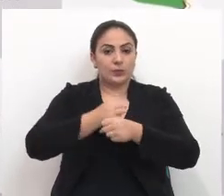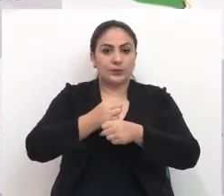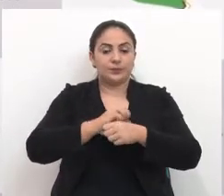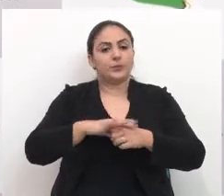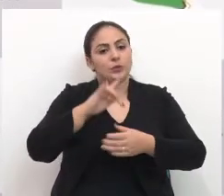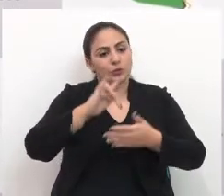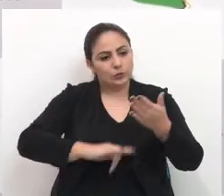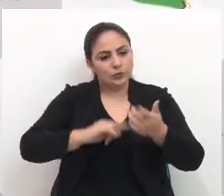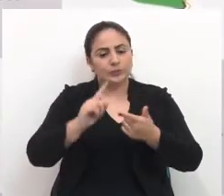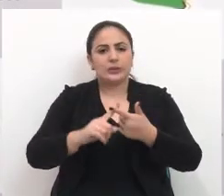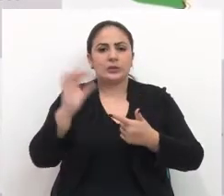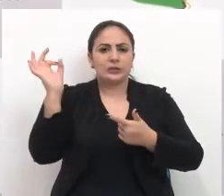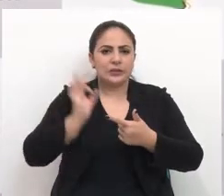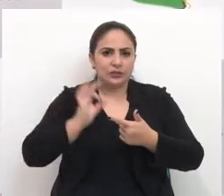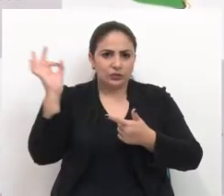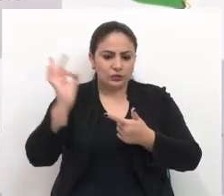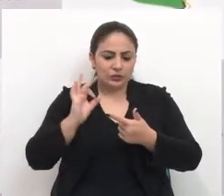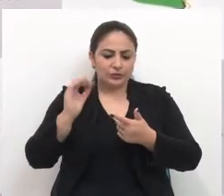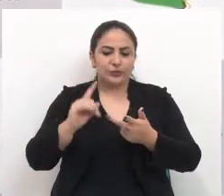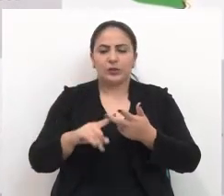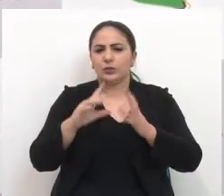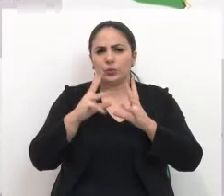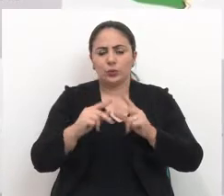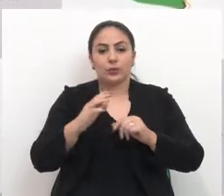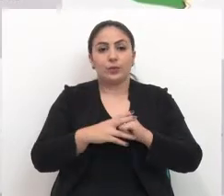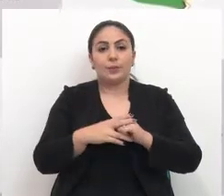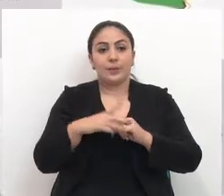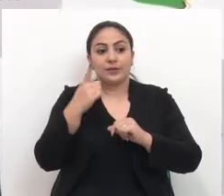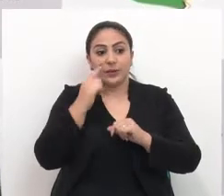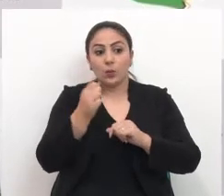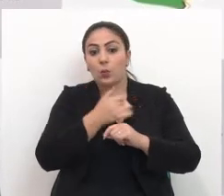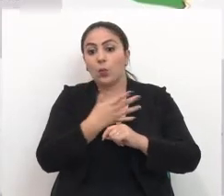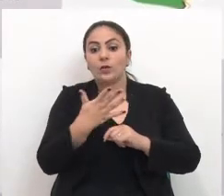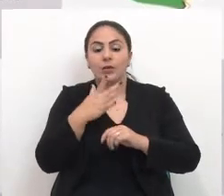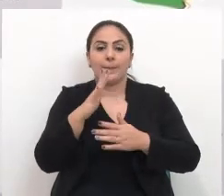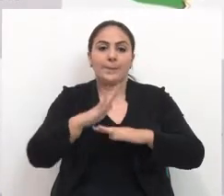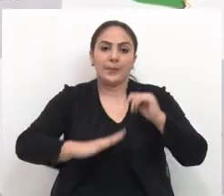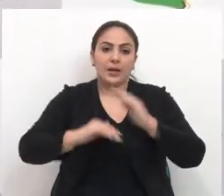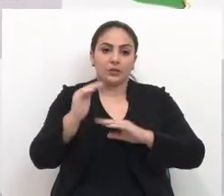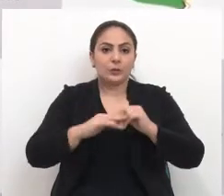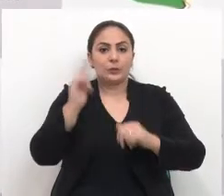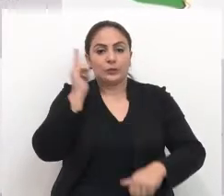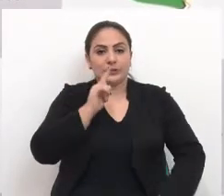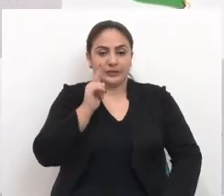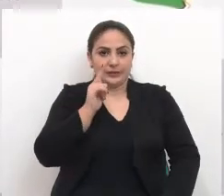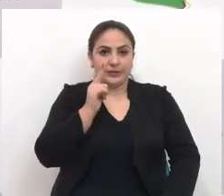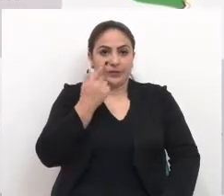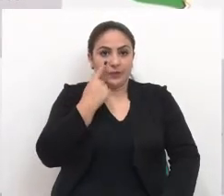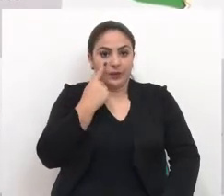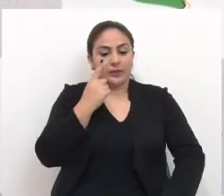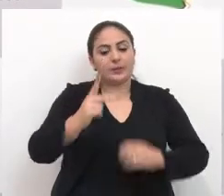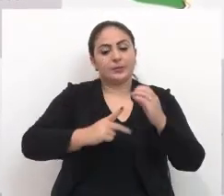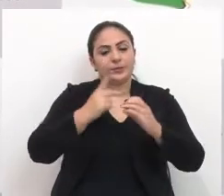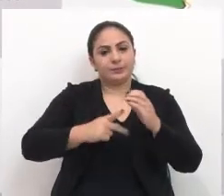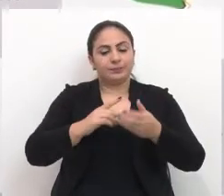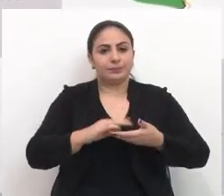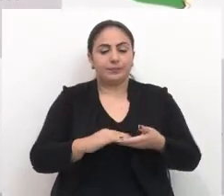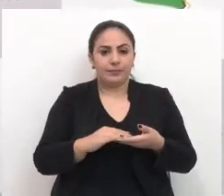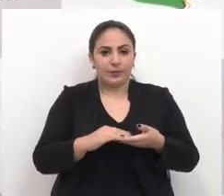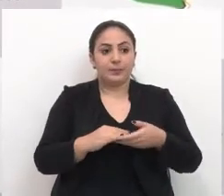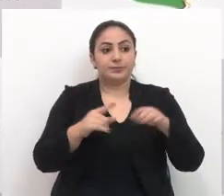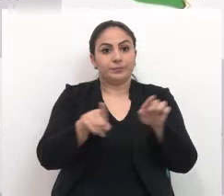o ano, com documentos, estatísticas e, enfim, prestando contas na prática para o intendente, para a Câmara de